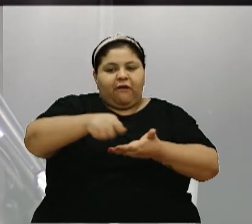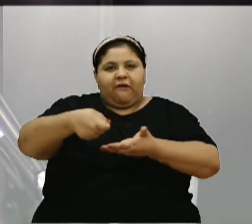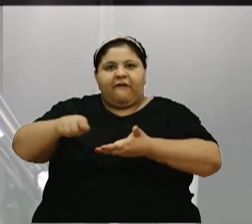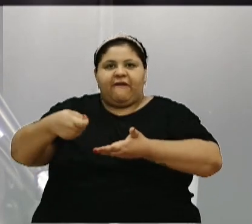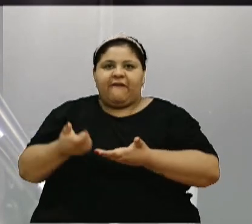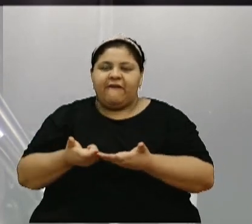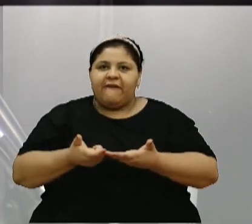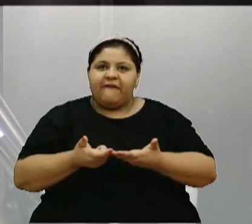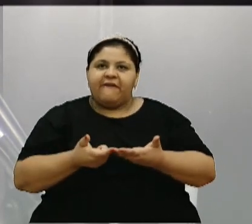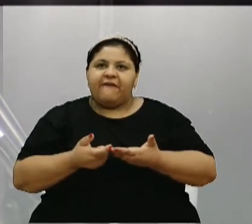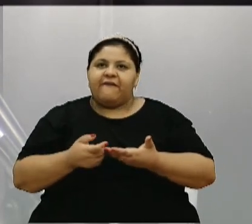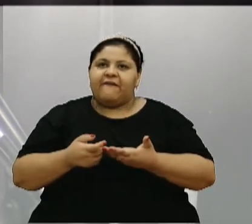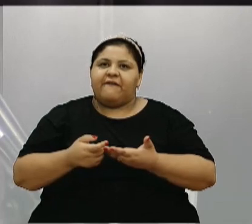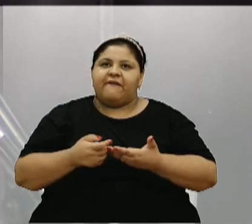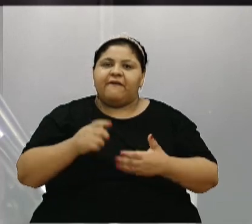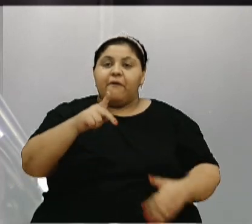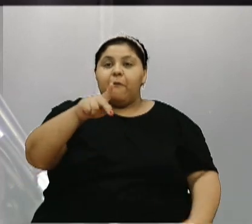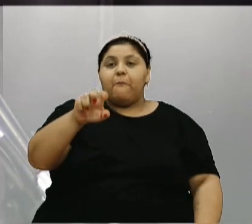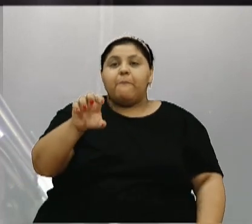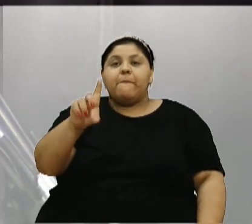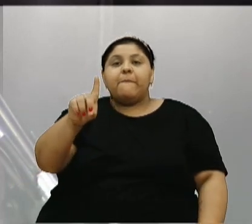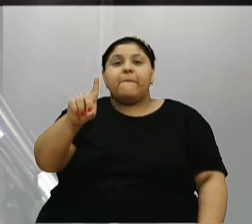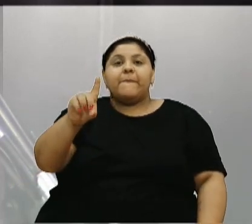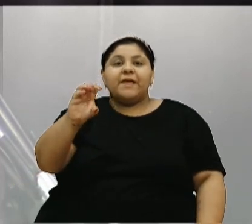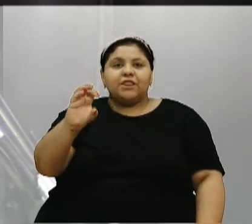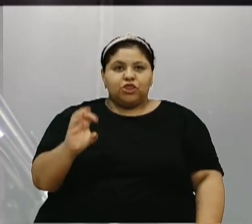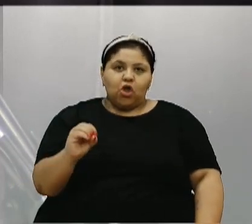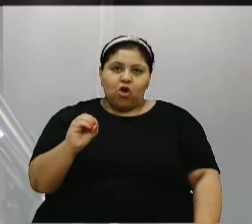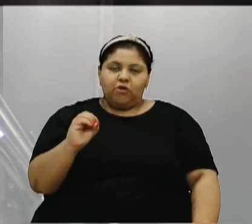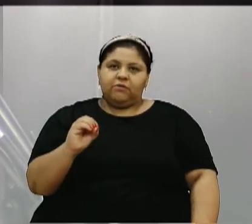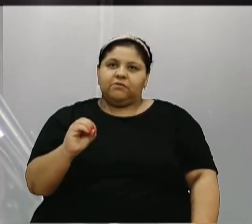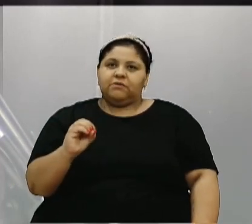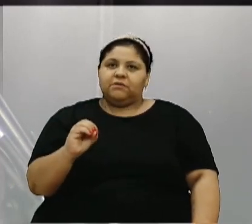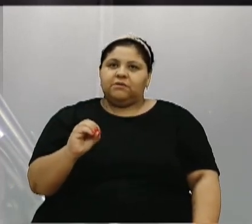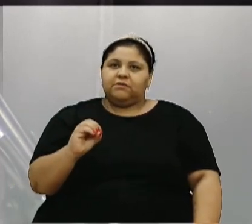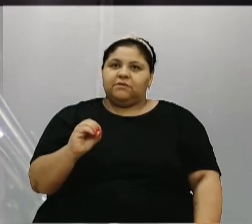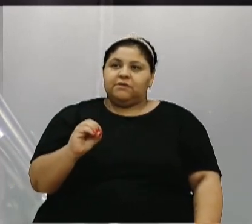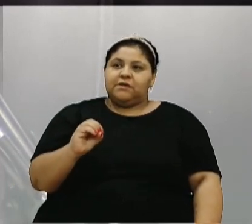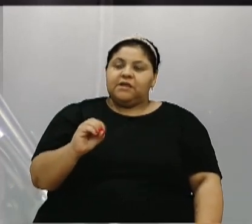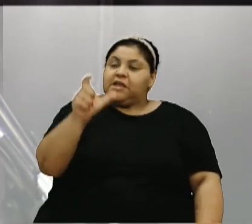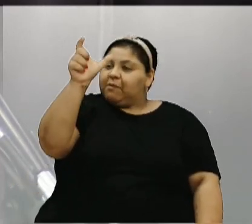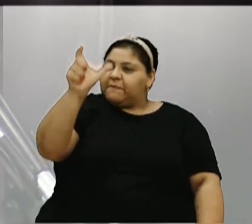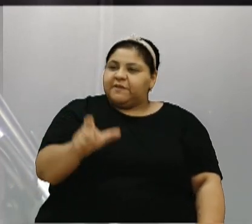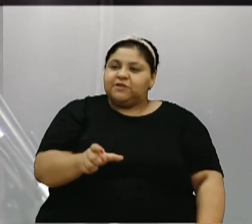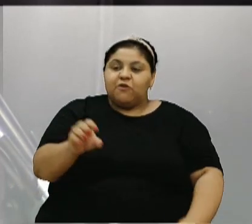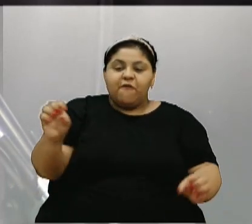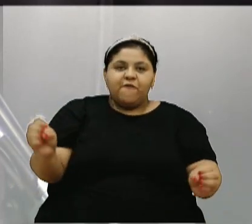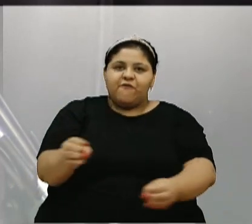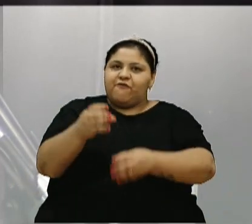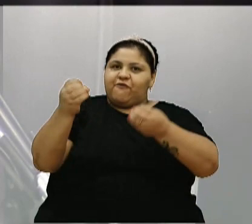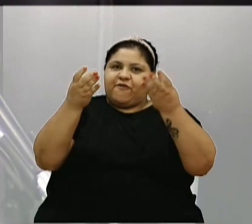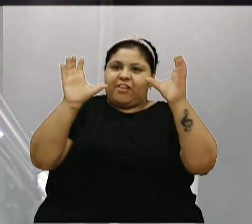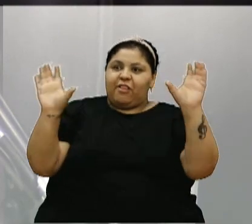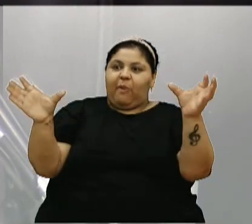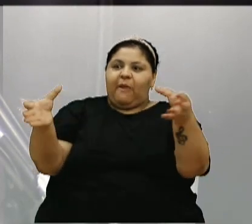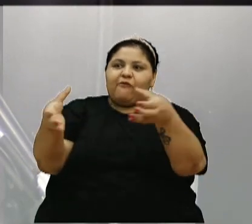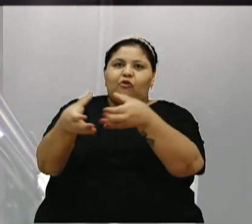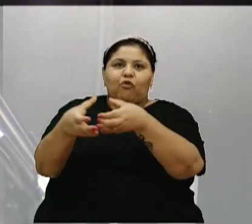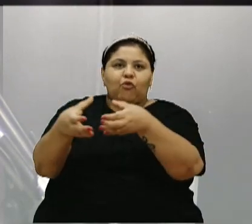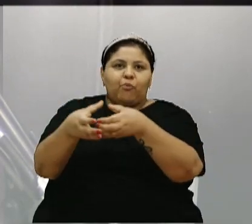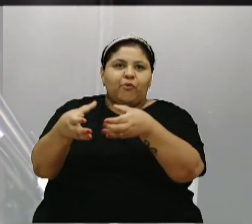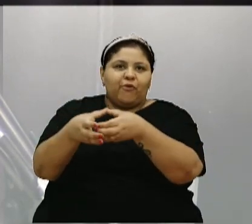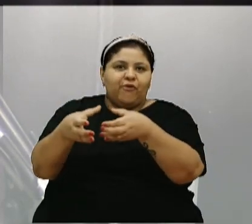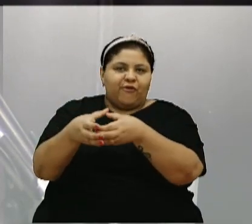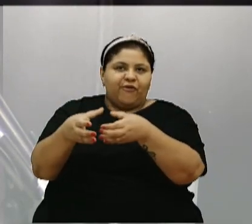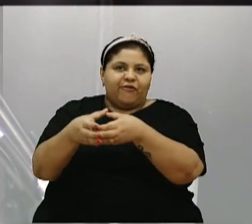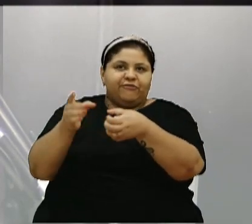vamos falar do Pedó aqui, do Jones Pedó, que era o maior animador ali da Vila dos Distritos. E